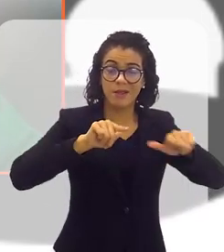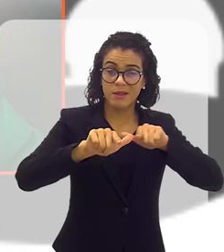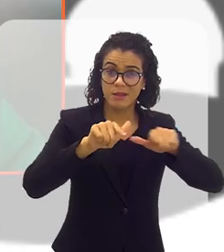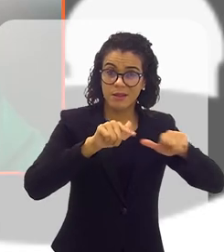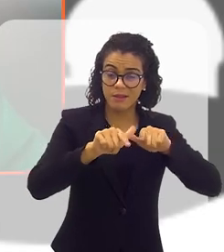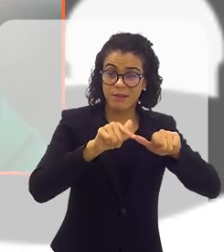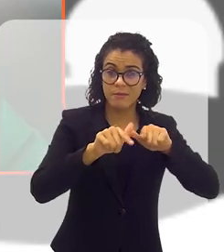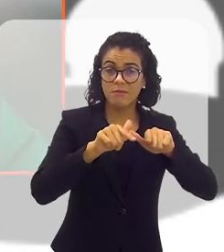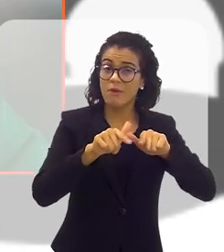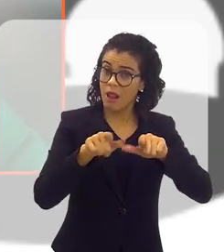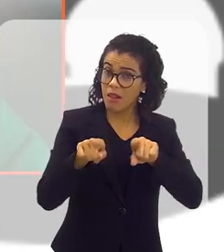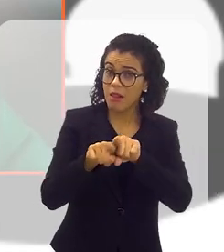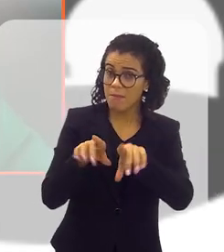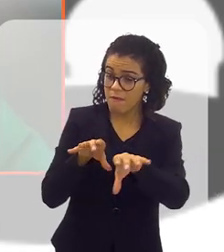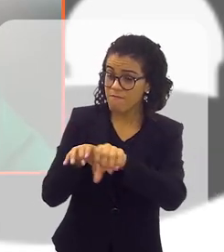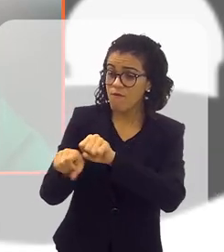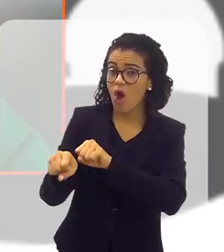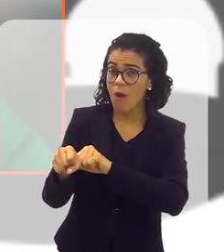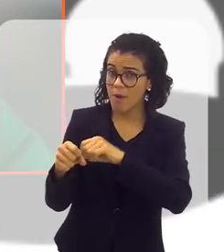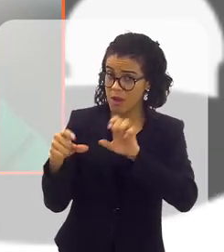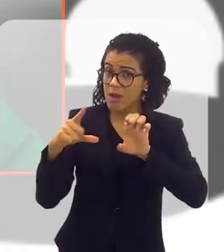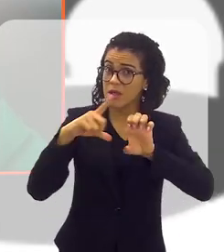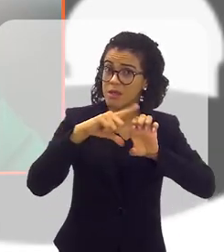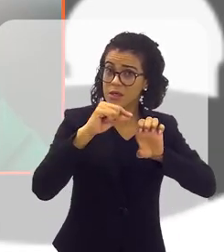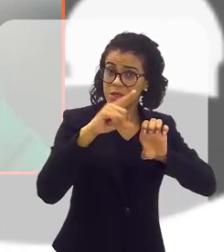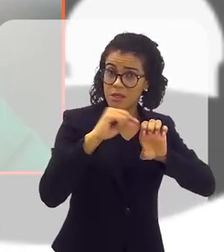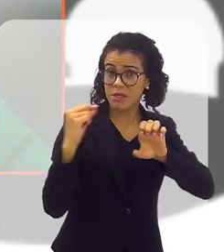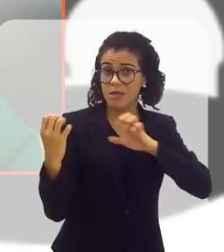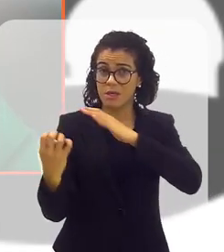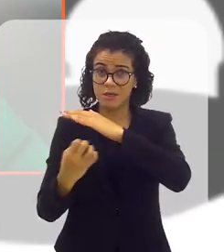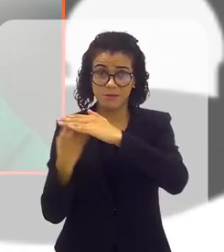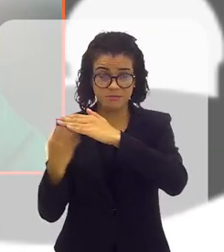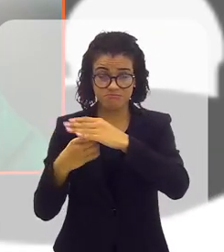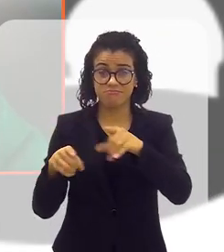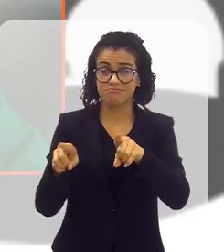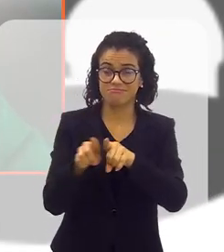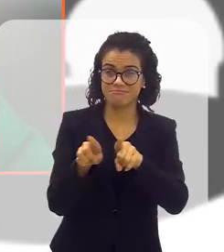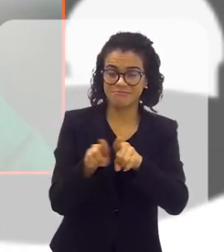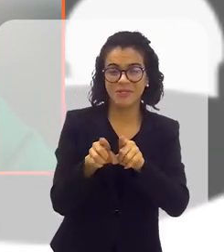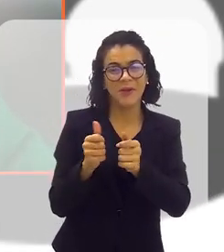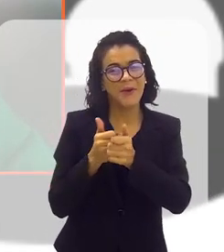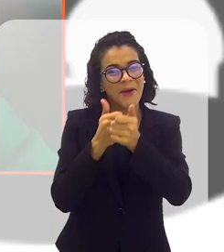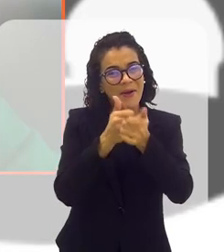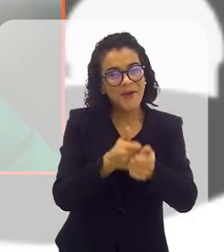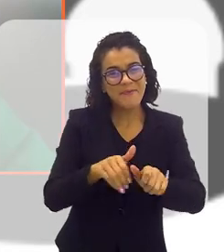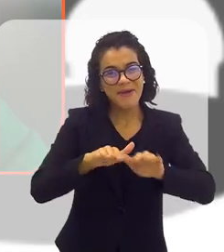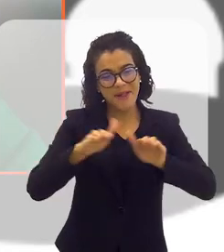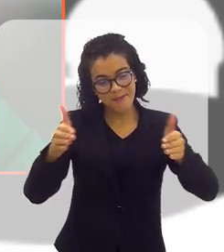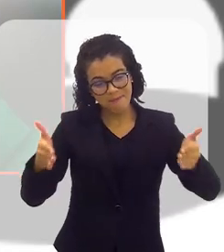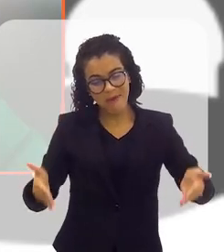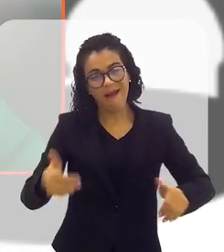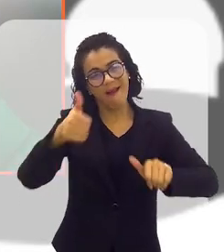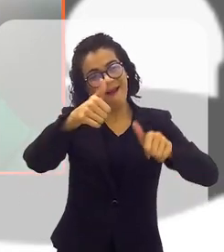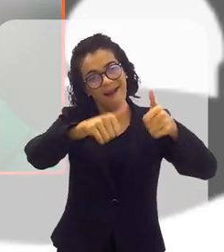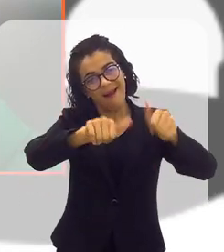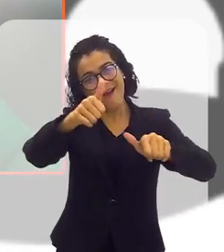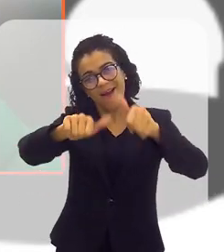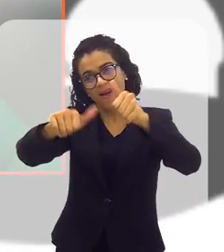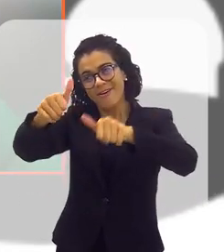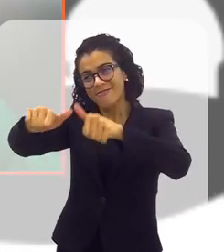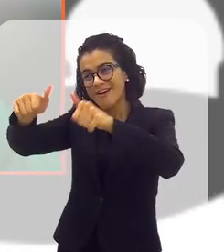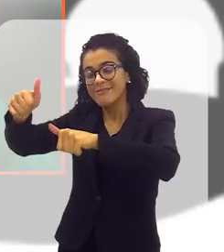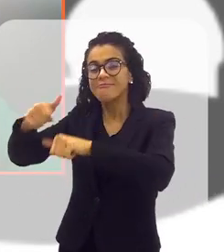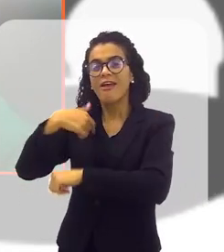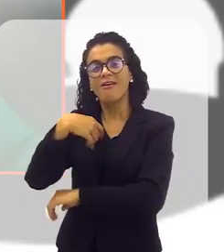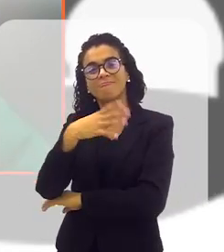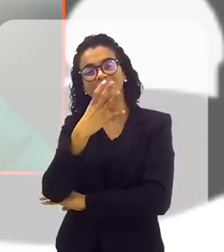ele também forma grandes empresárias e empreendedoras, né? Então, acompanhando ali a banca dessas mulheres, eu